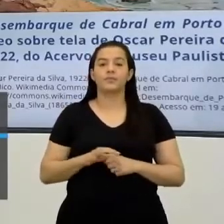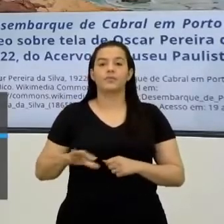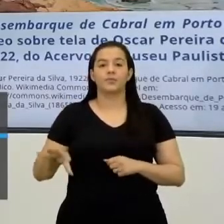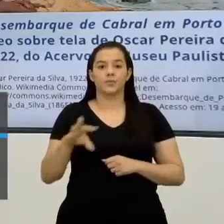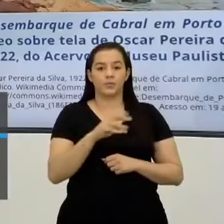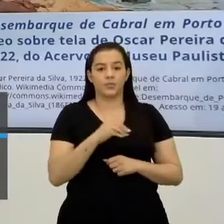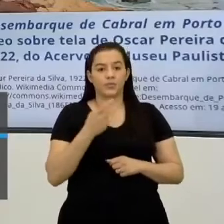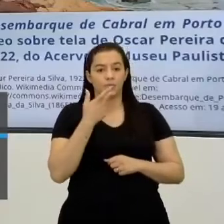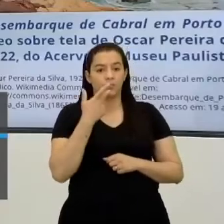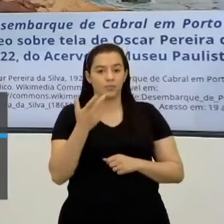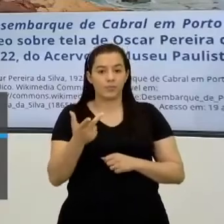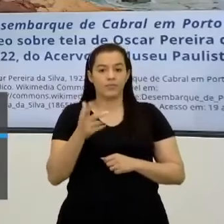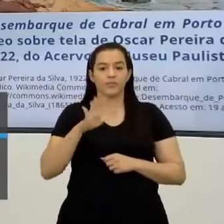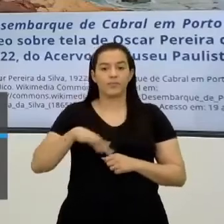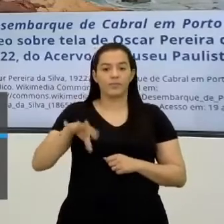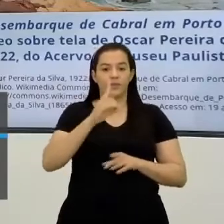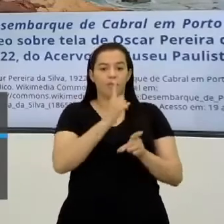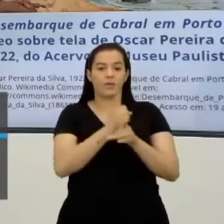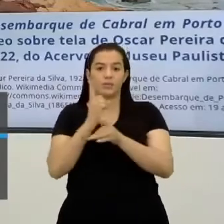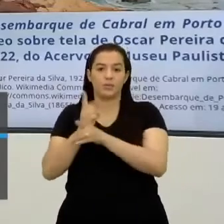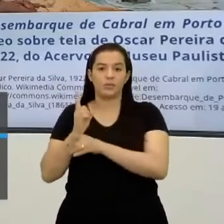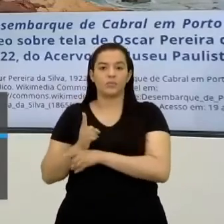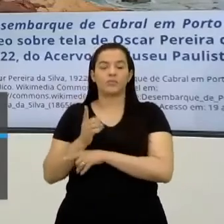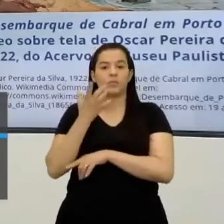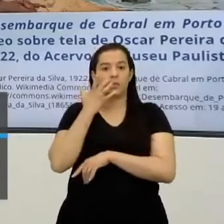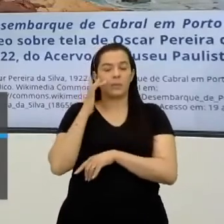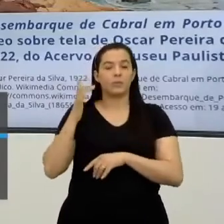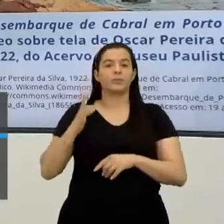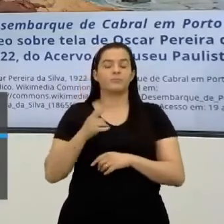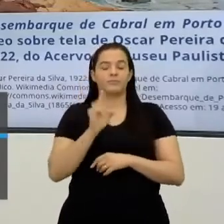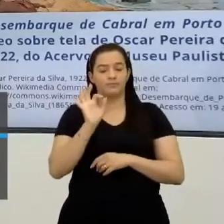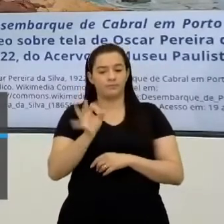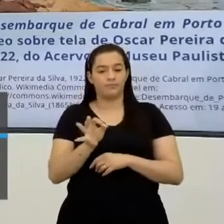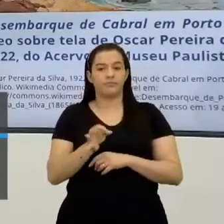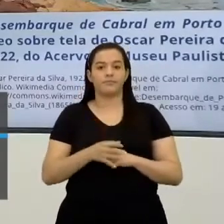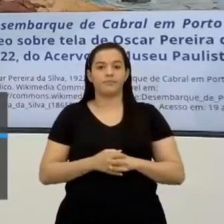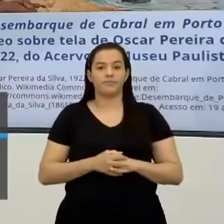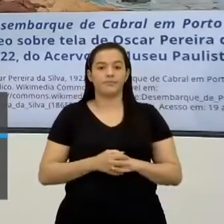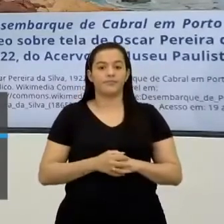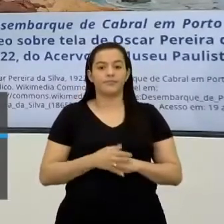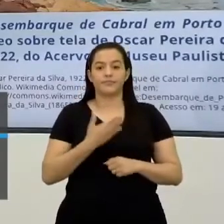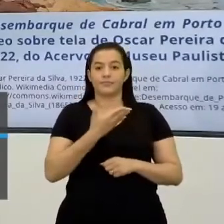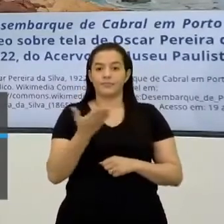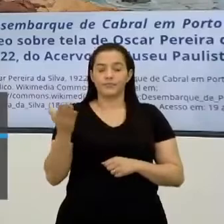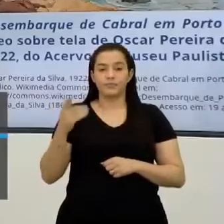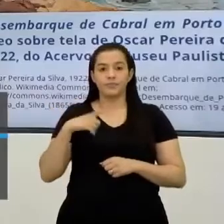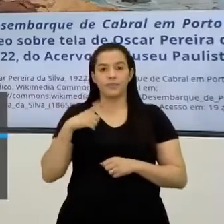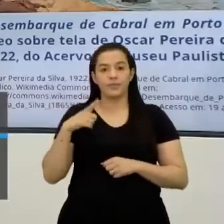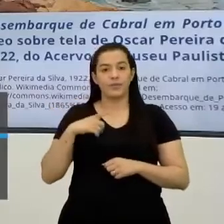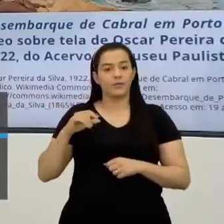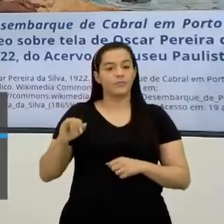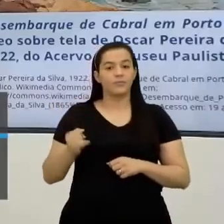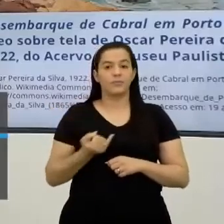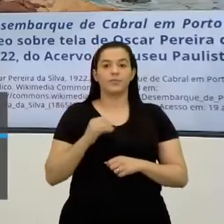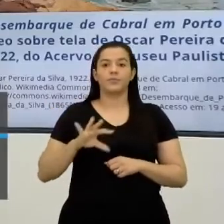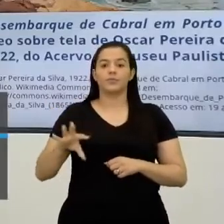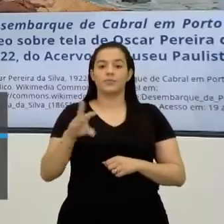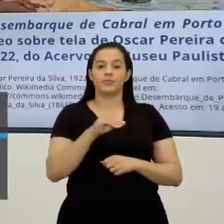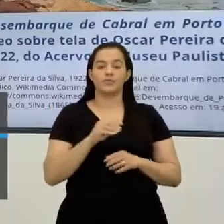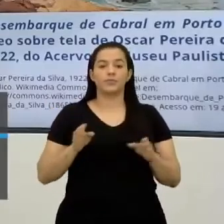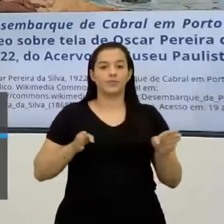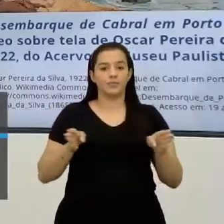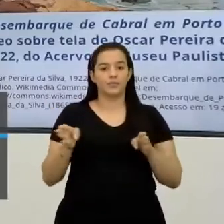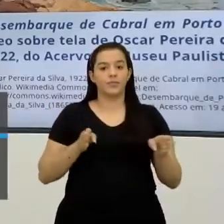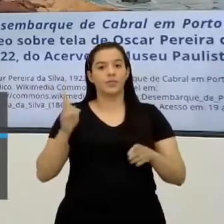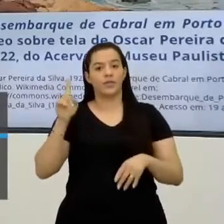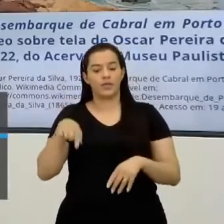se referindo a encontrar ouro. E é isso mesmo. A princípio, assim, o grande motivo da colonização